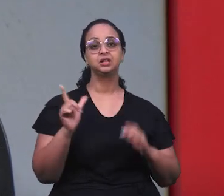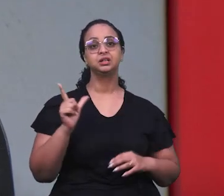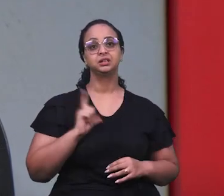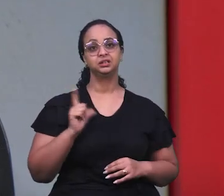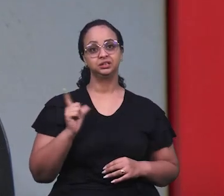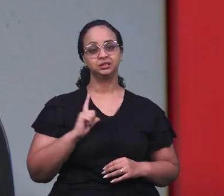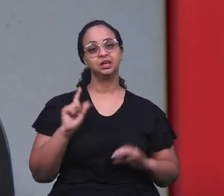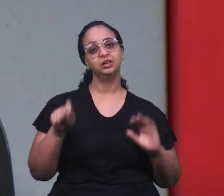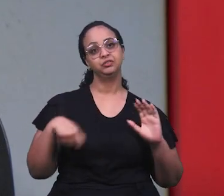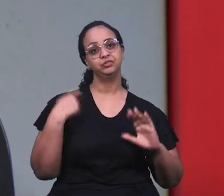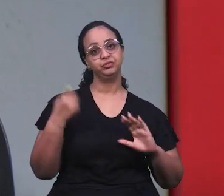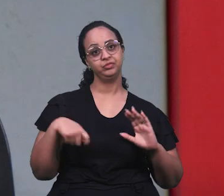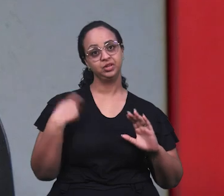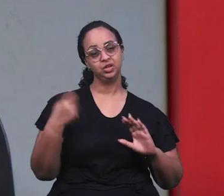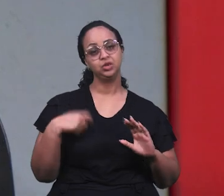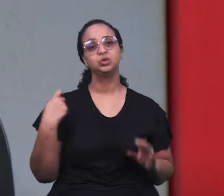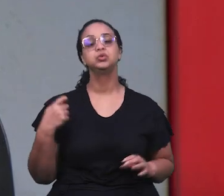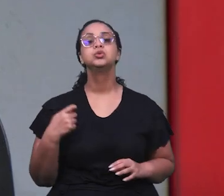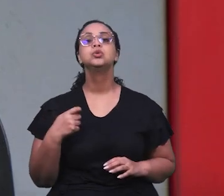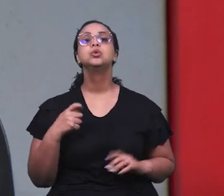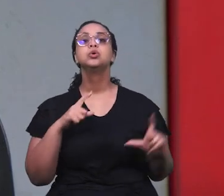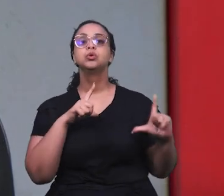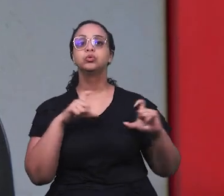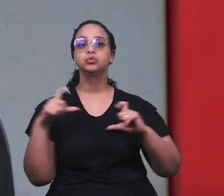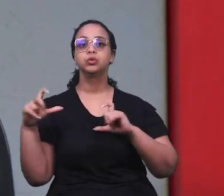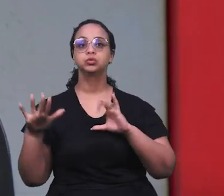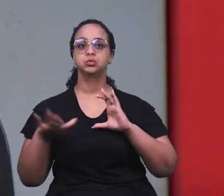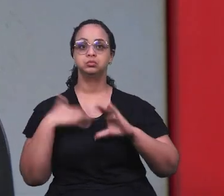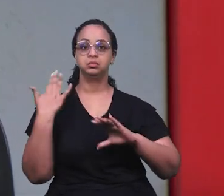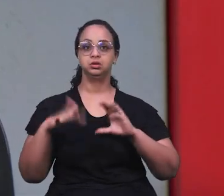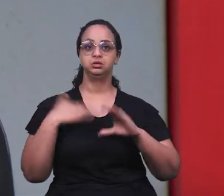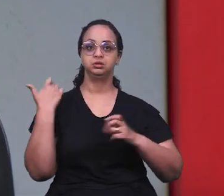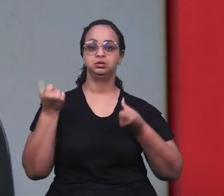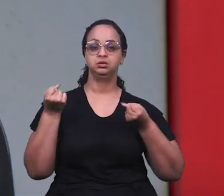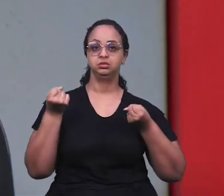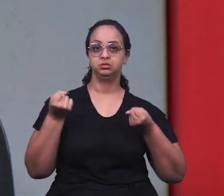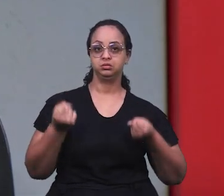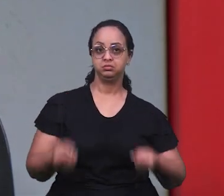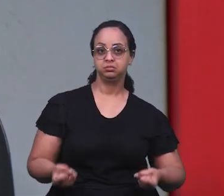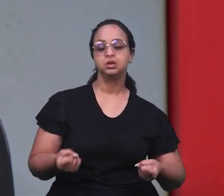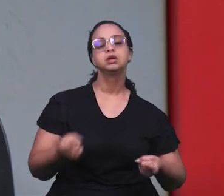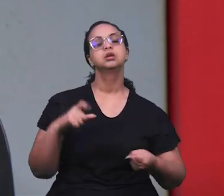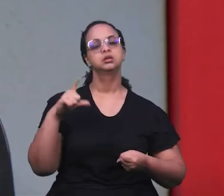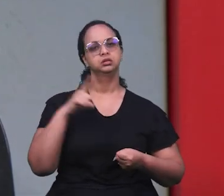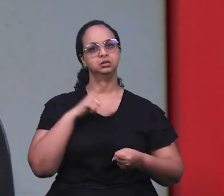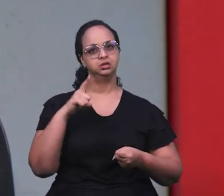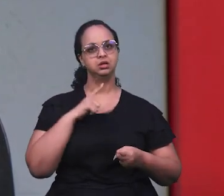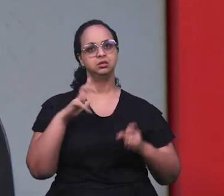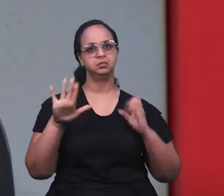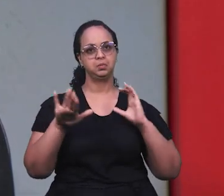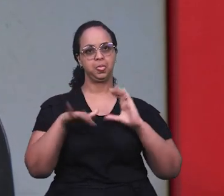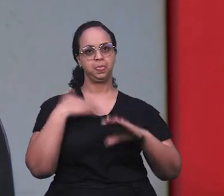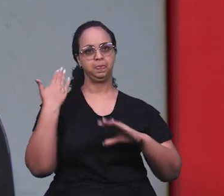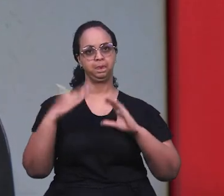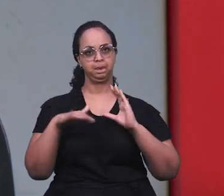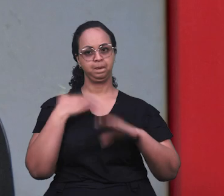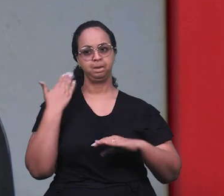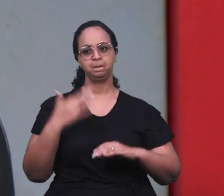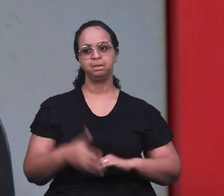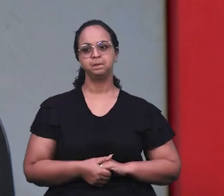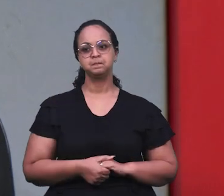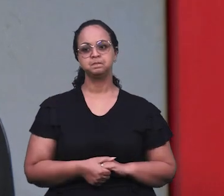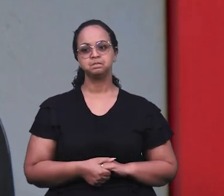mandar o vídeo ou foto, às vezes está mandando pelo e-mail, às vezes fica pesado o arquivo, não consegue, mas pode mandar